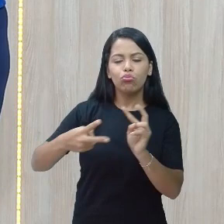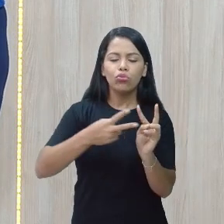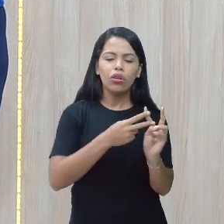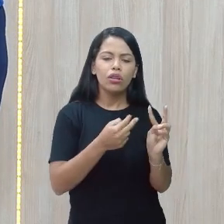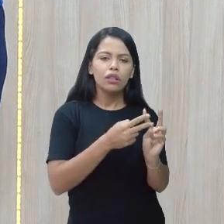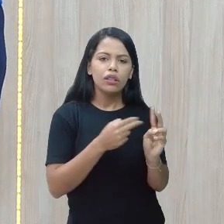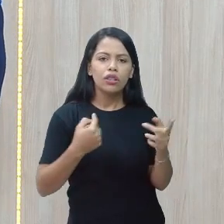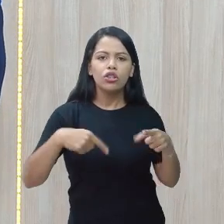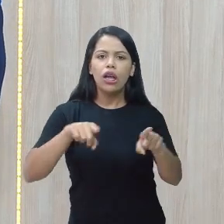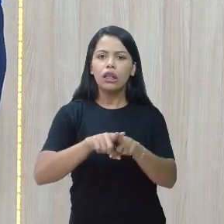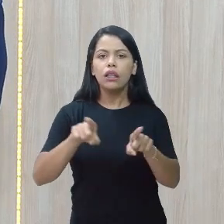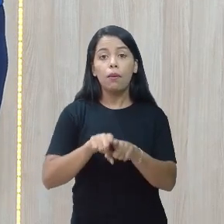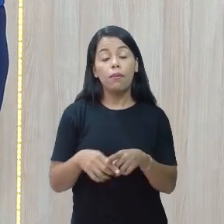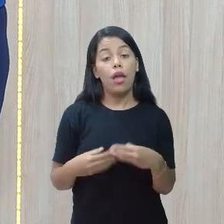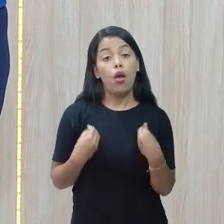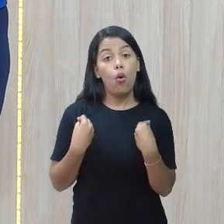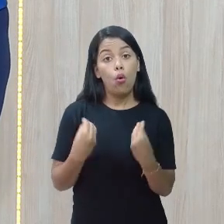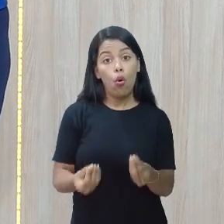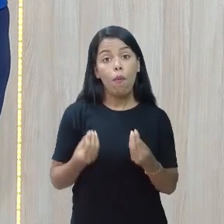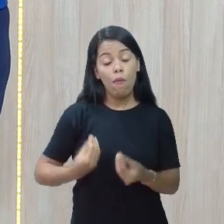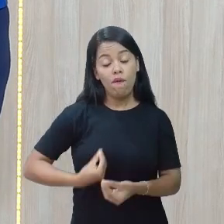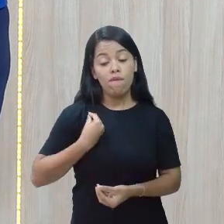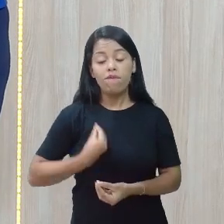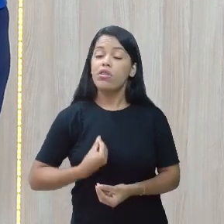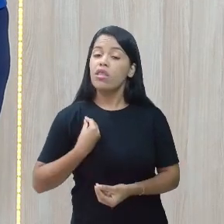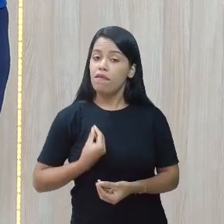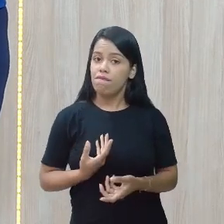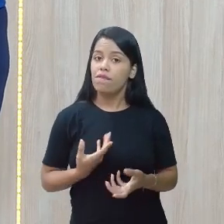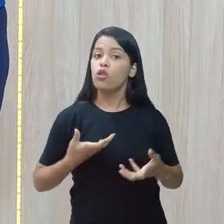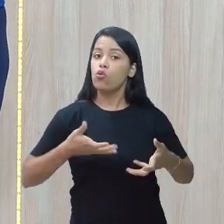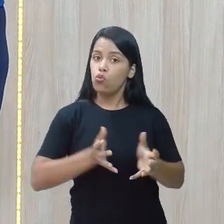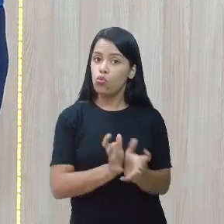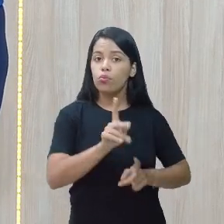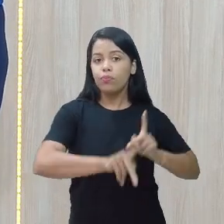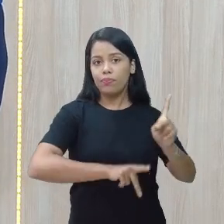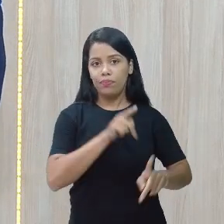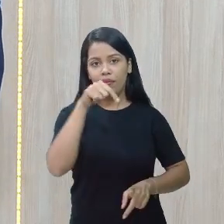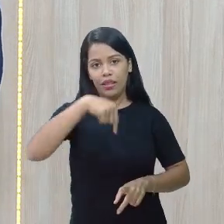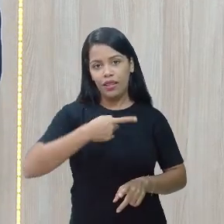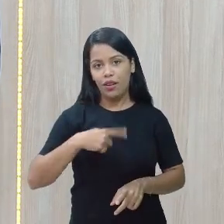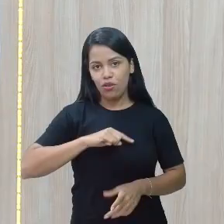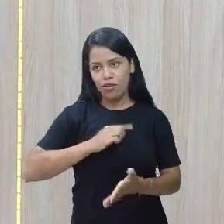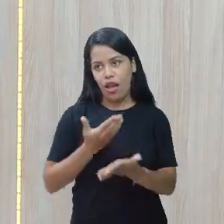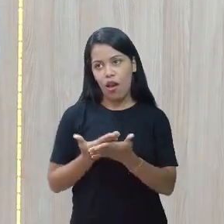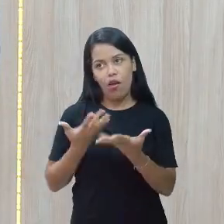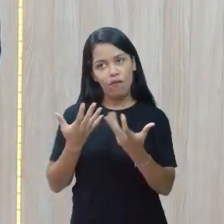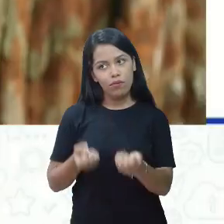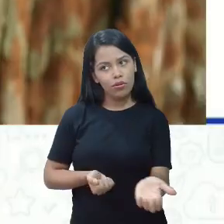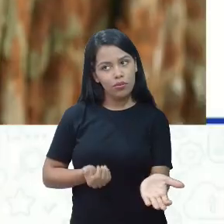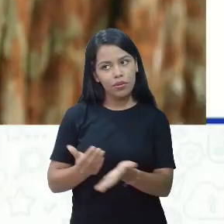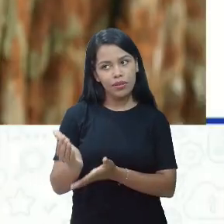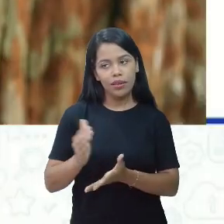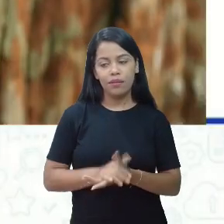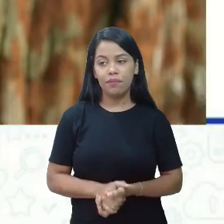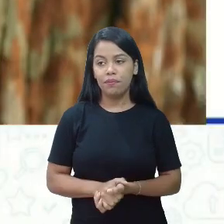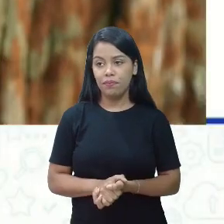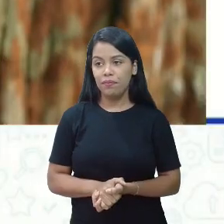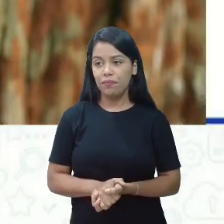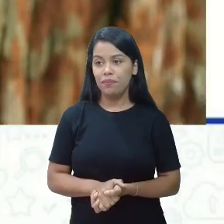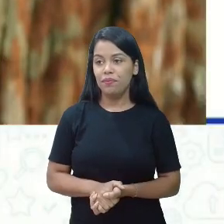indígena e a condição indígena também, né, hoje aqui na nossa aula. Bora lá?